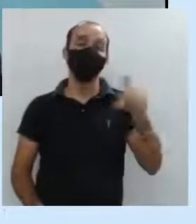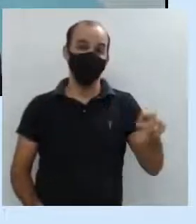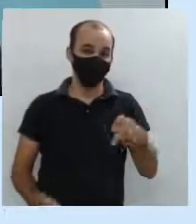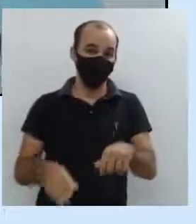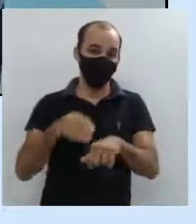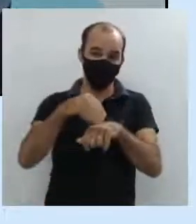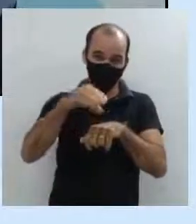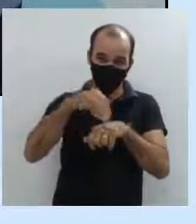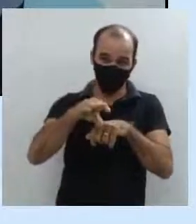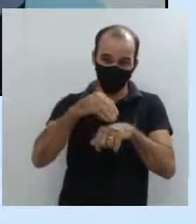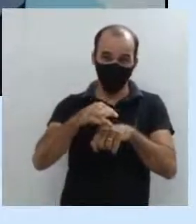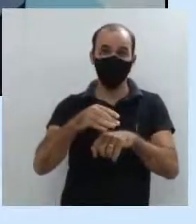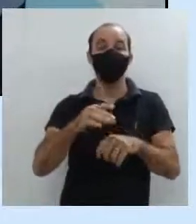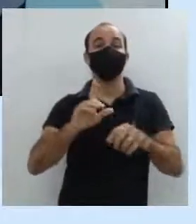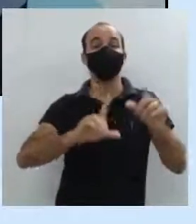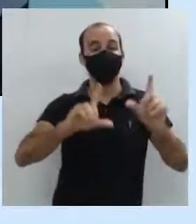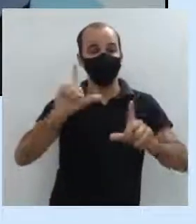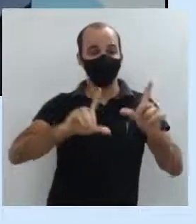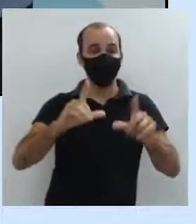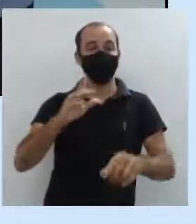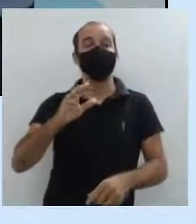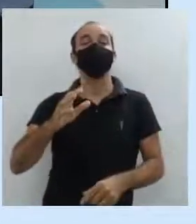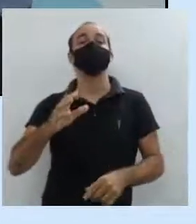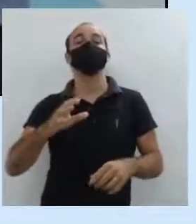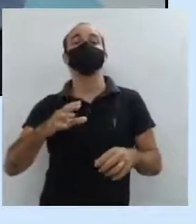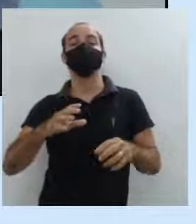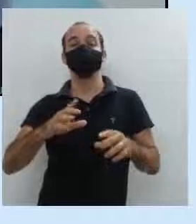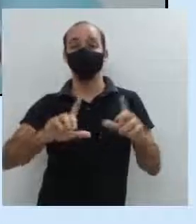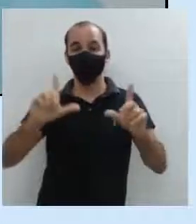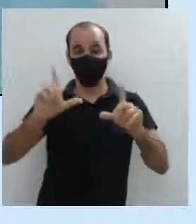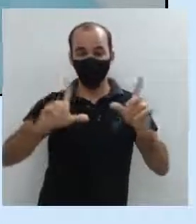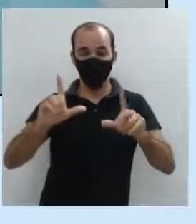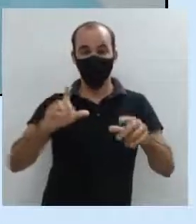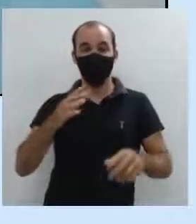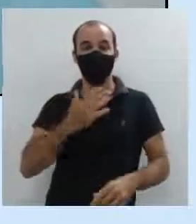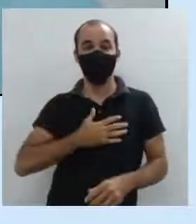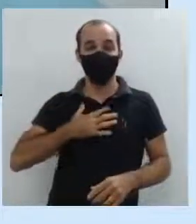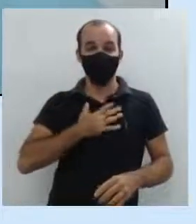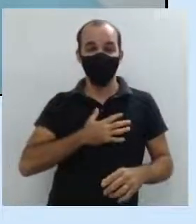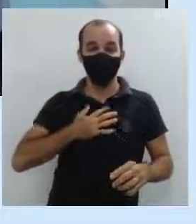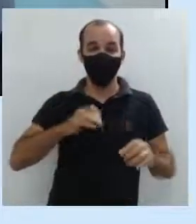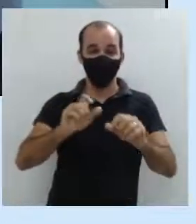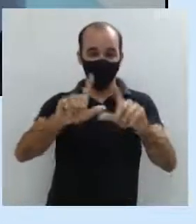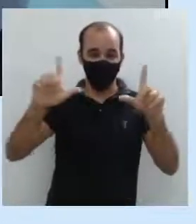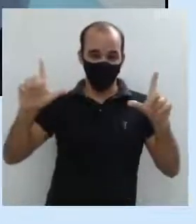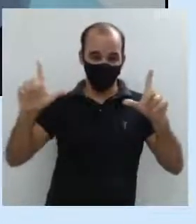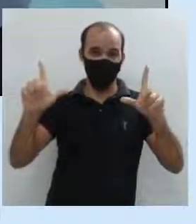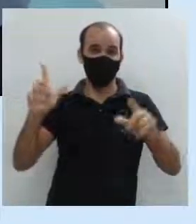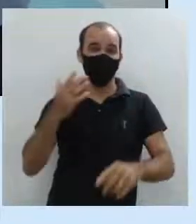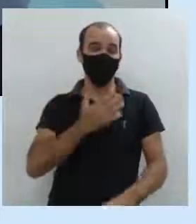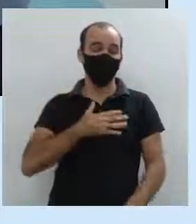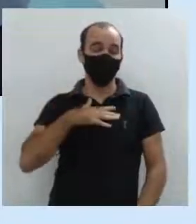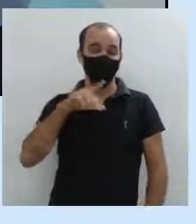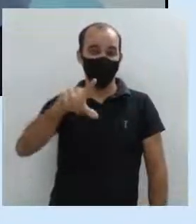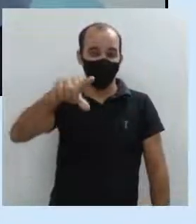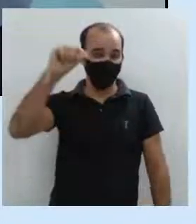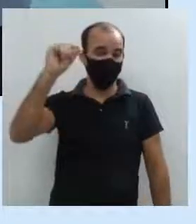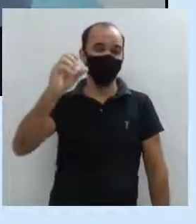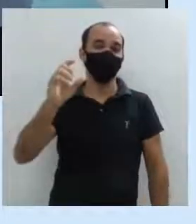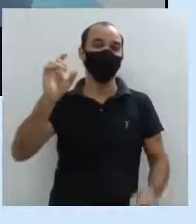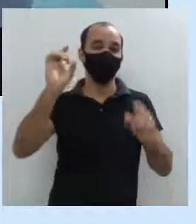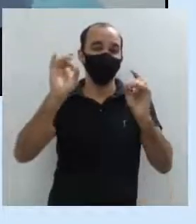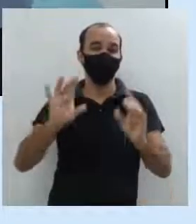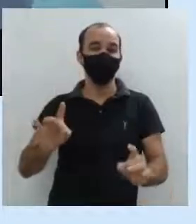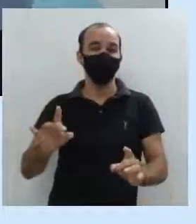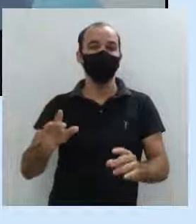você acertar, você vai ganhar um presente, vai participar de um sorteio para poder ganhar um presente especial,